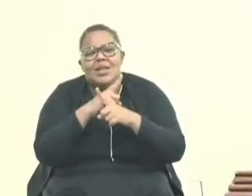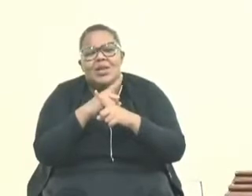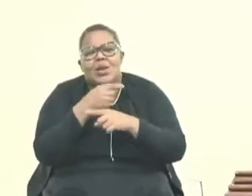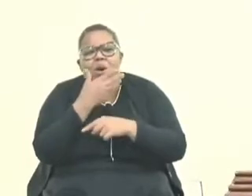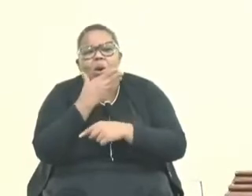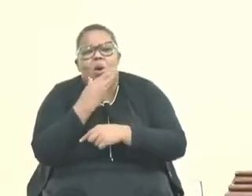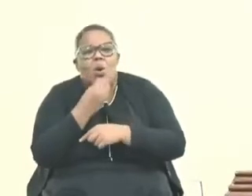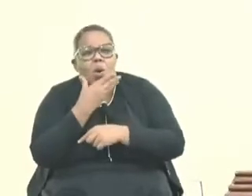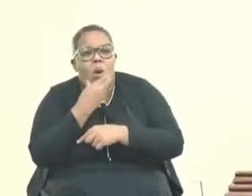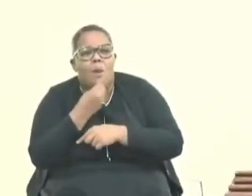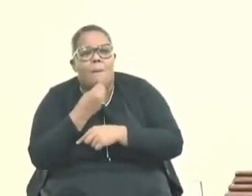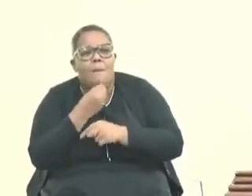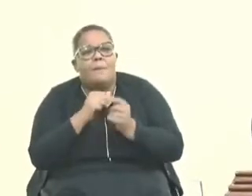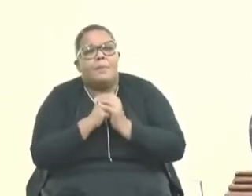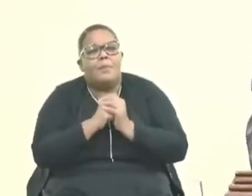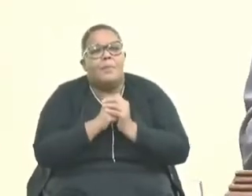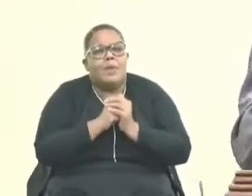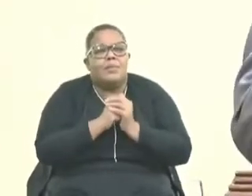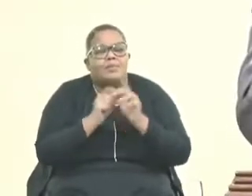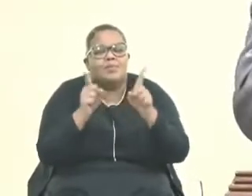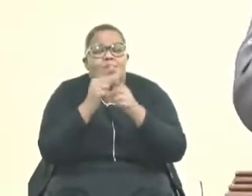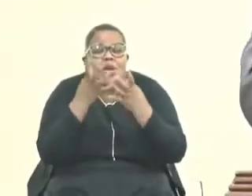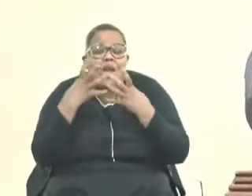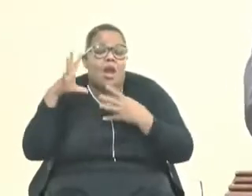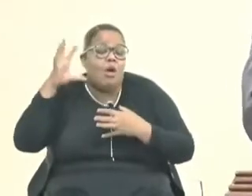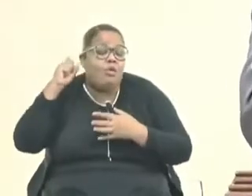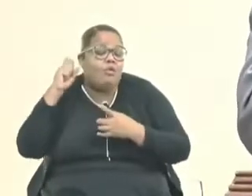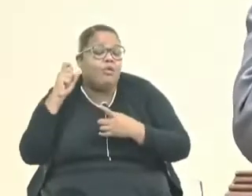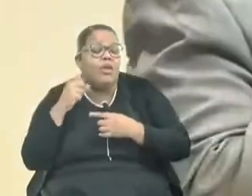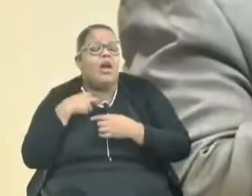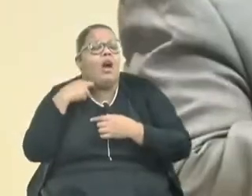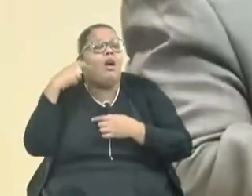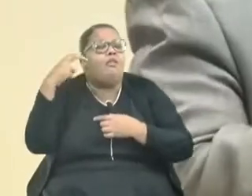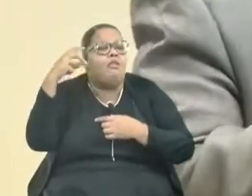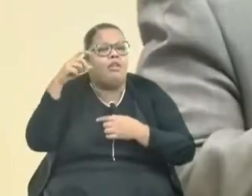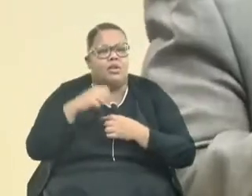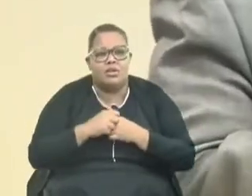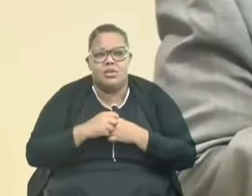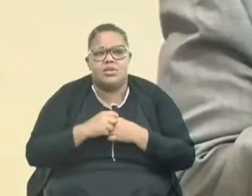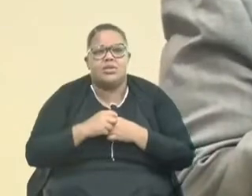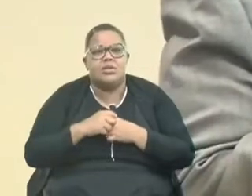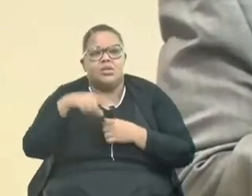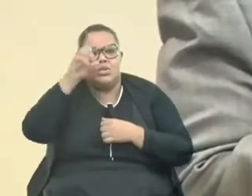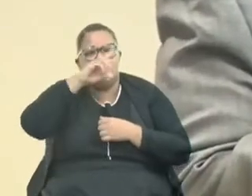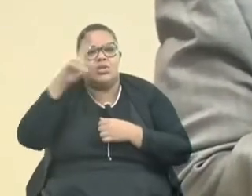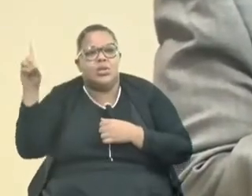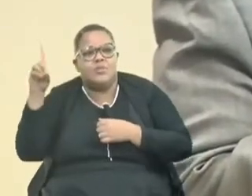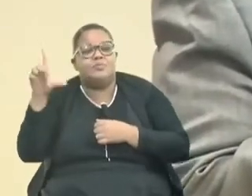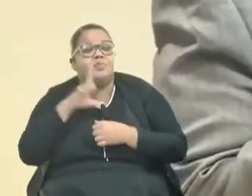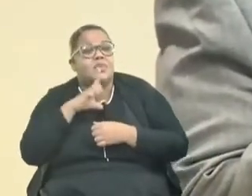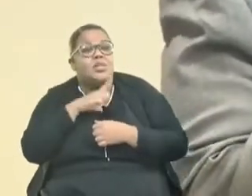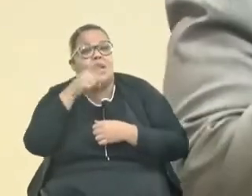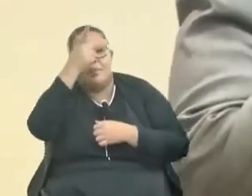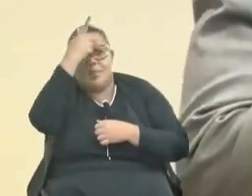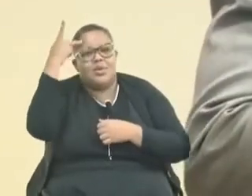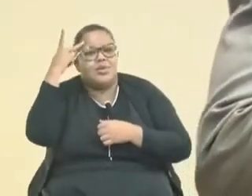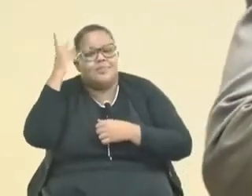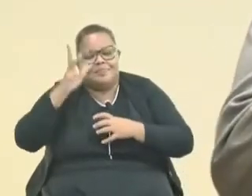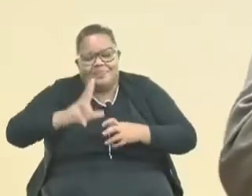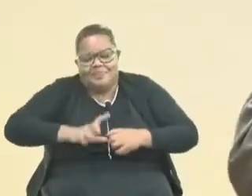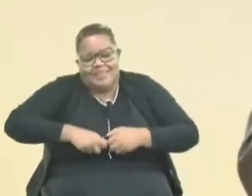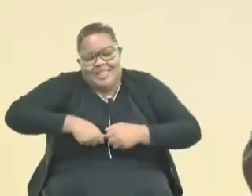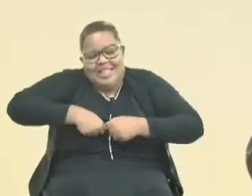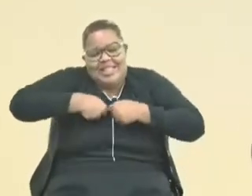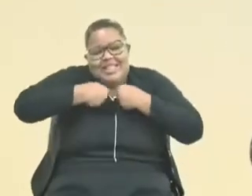que era de ouvir a voz de Deus obedecer lá e aqui eu quero fazer um parente a pessoas que se entregam